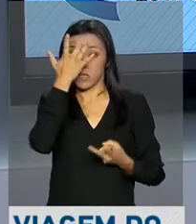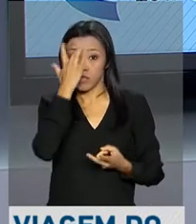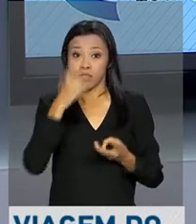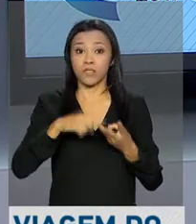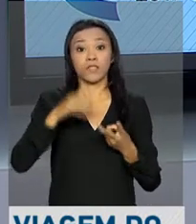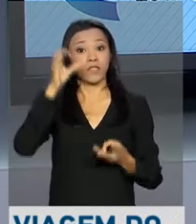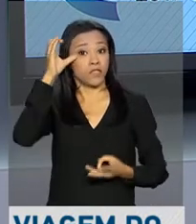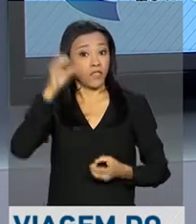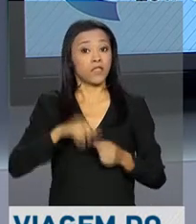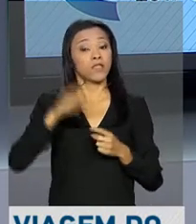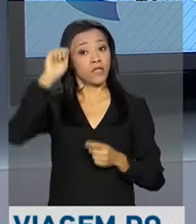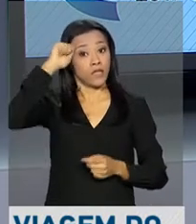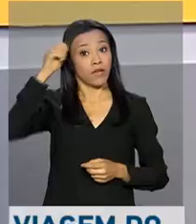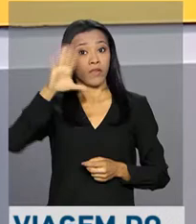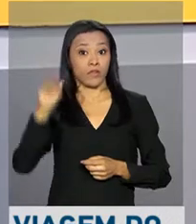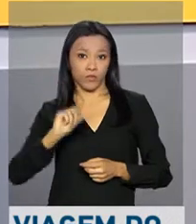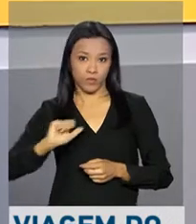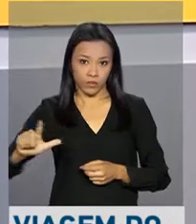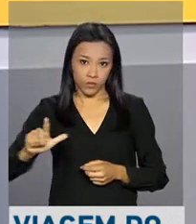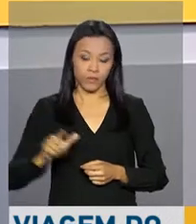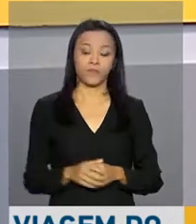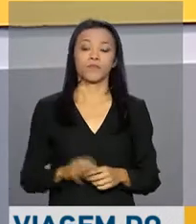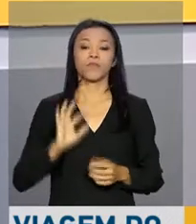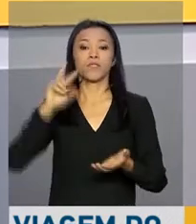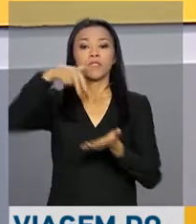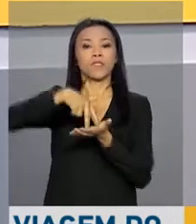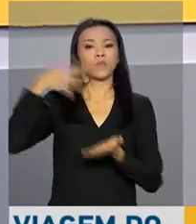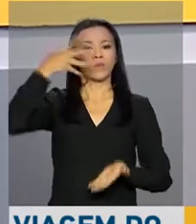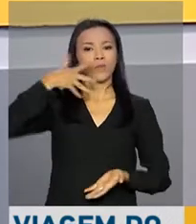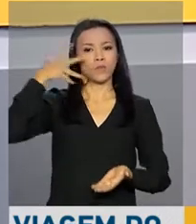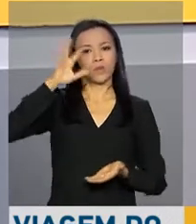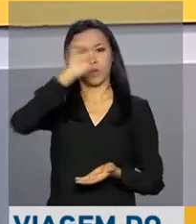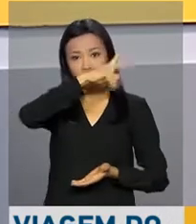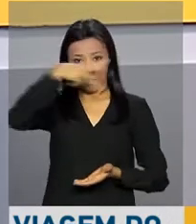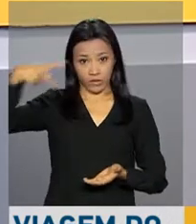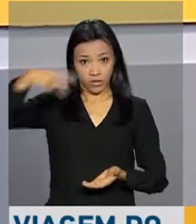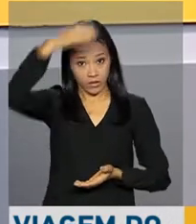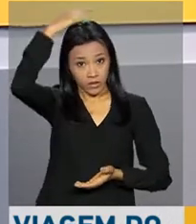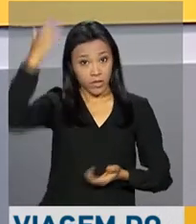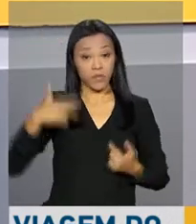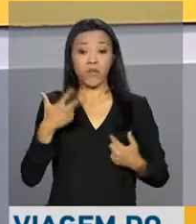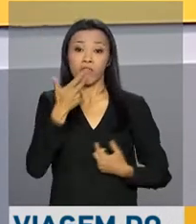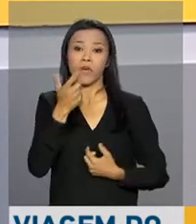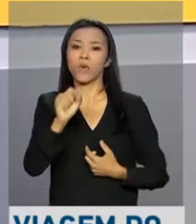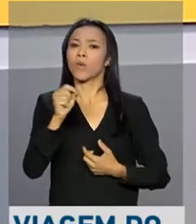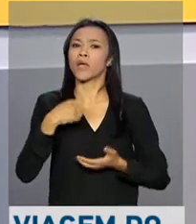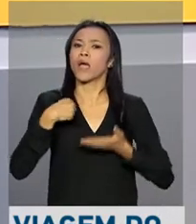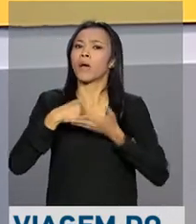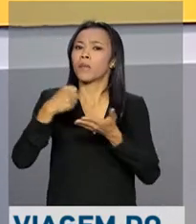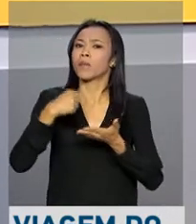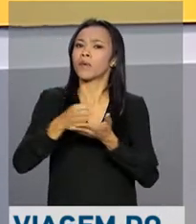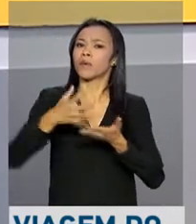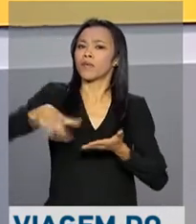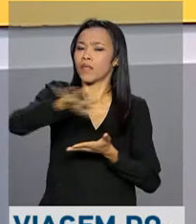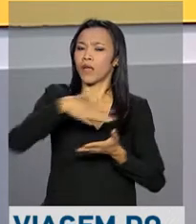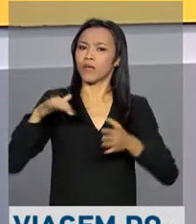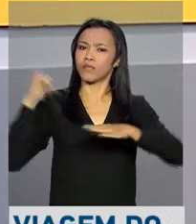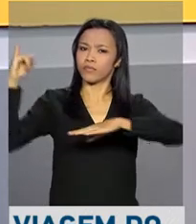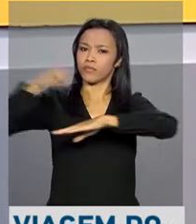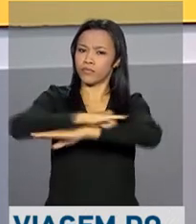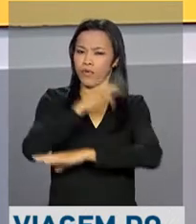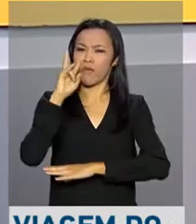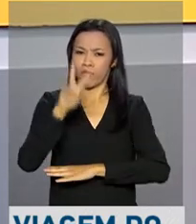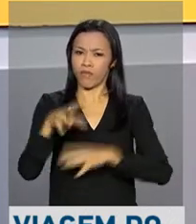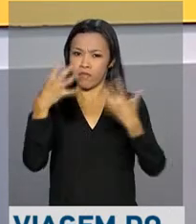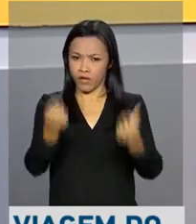e África do Sul. Em seu discurso, o presidente propôs ainda cooperação no transporte aéreo. Vamos ver o